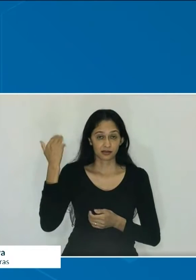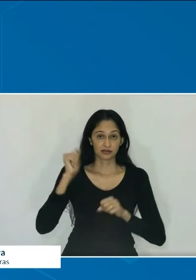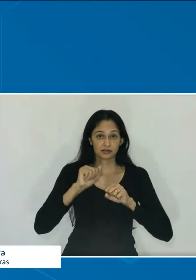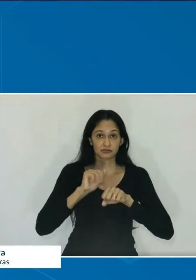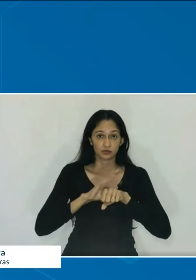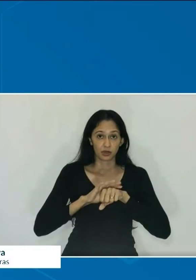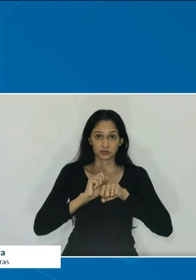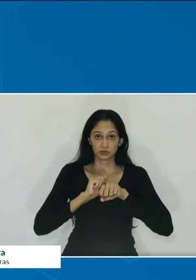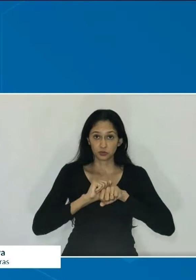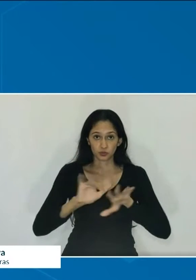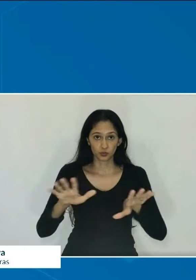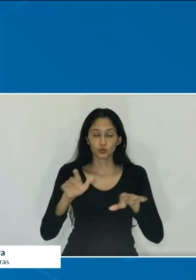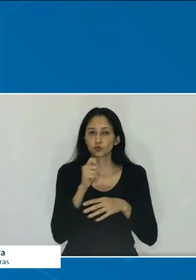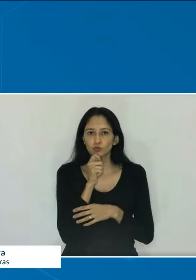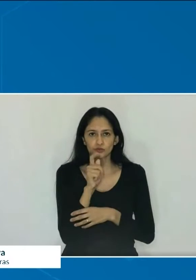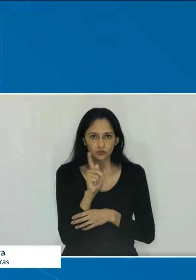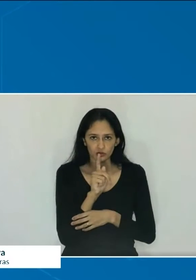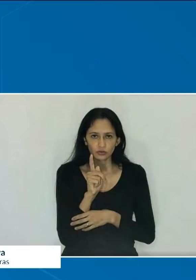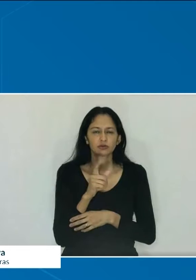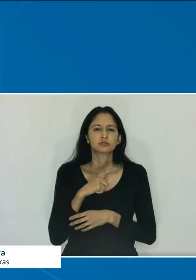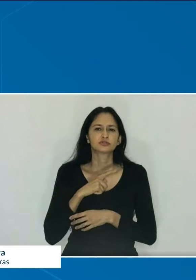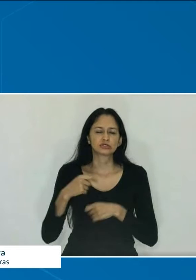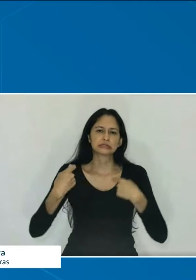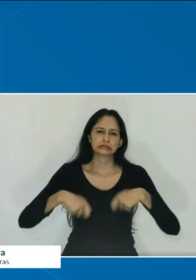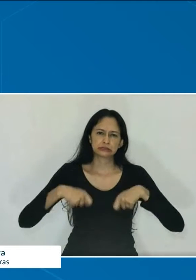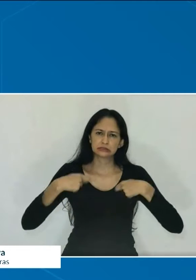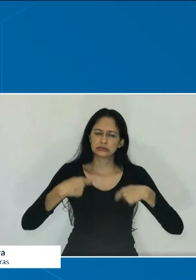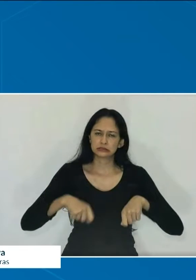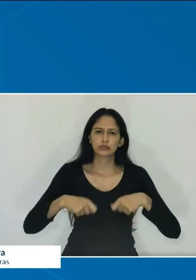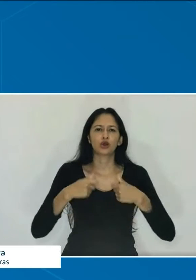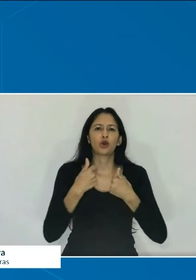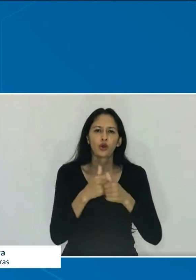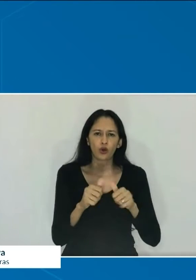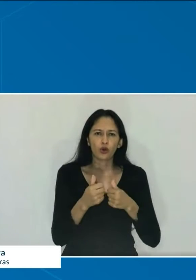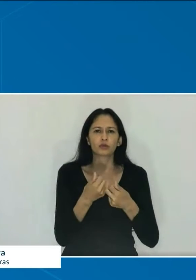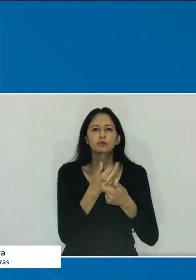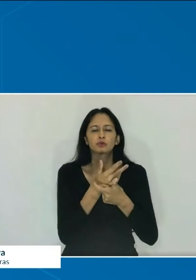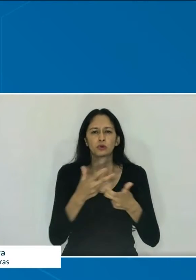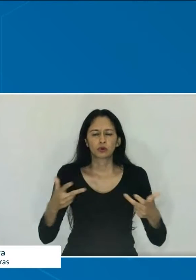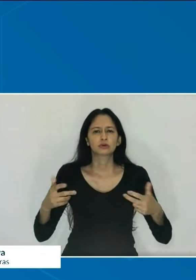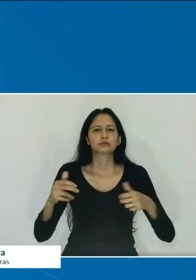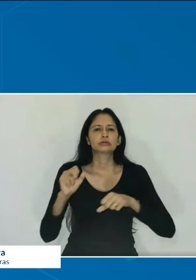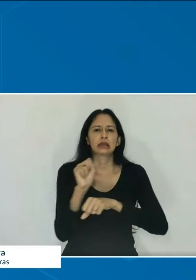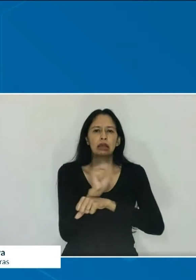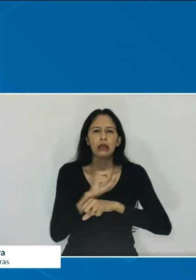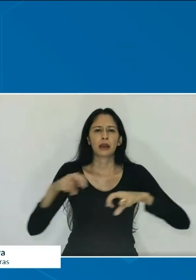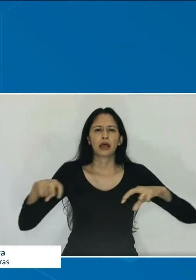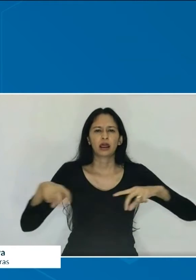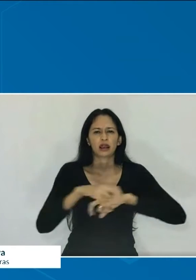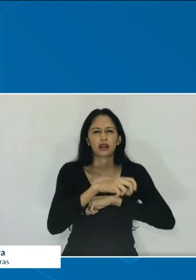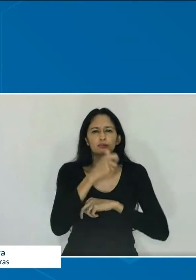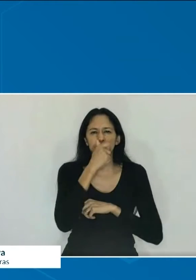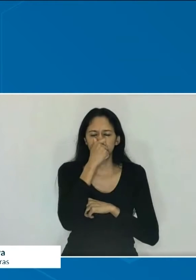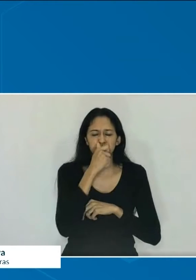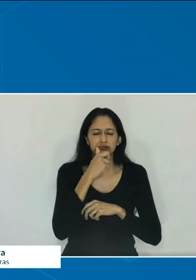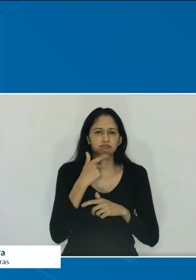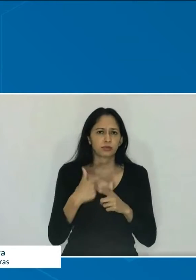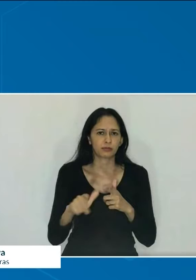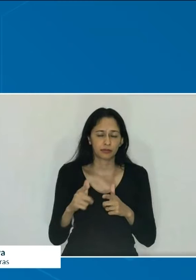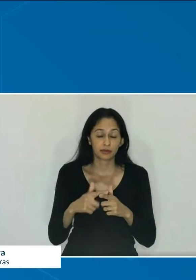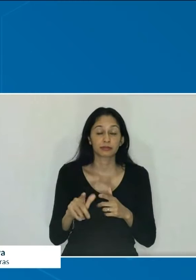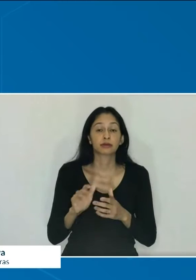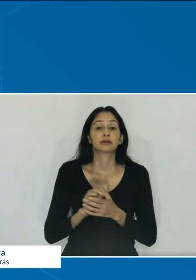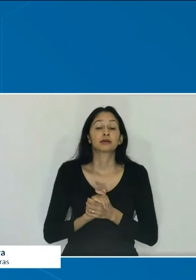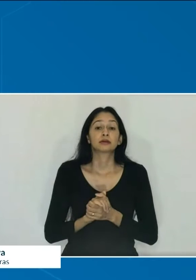tínhamos uma queda de demanda acirrada, devido à falta de qualidade do sistema de transporte,